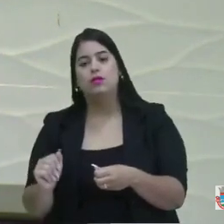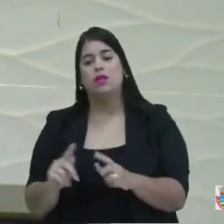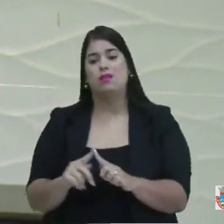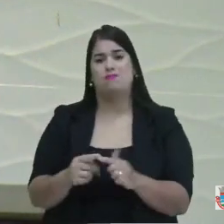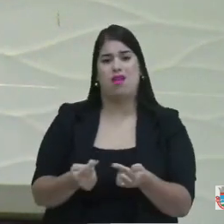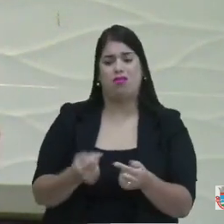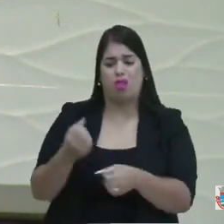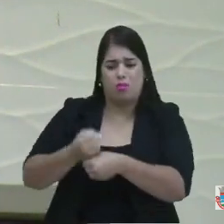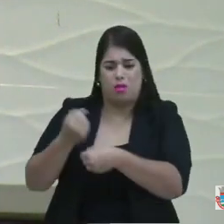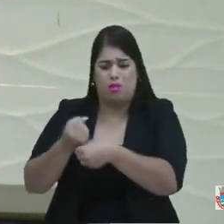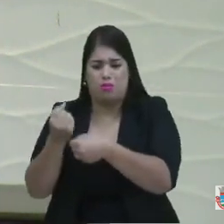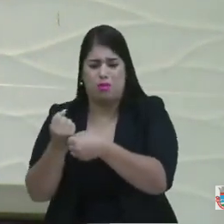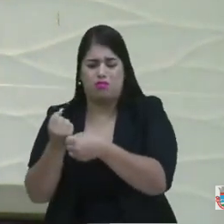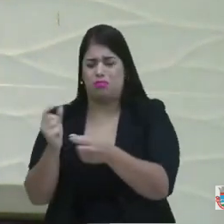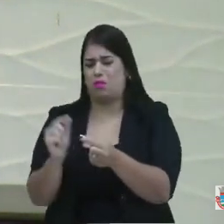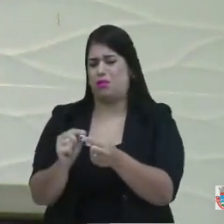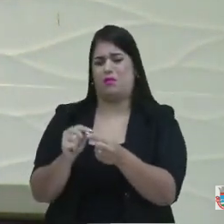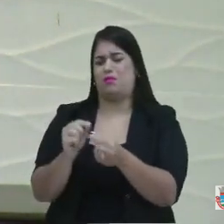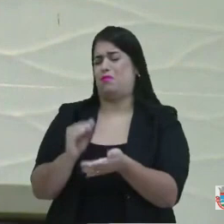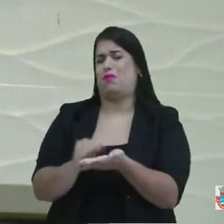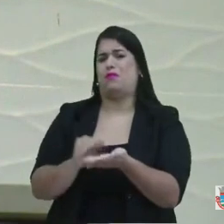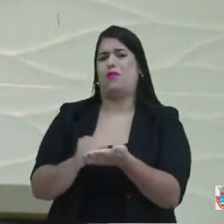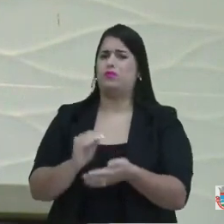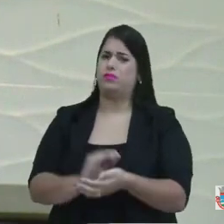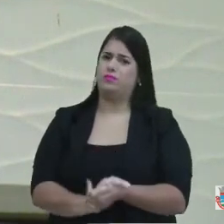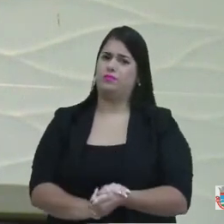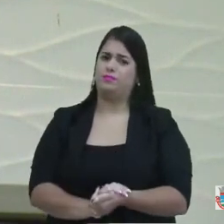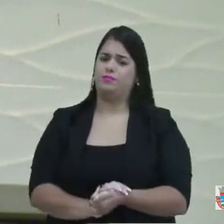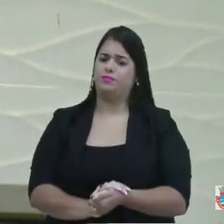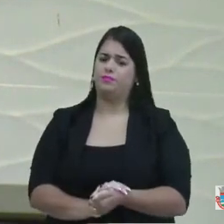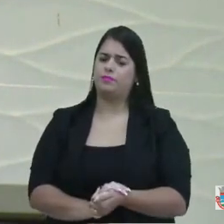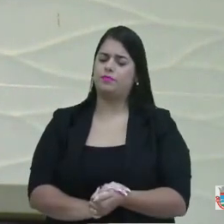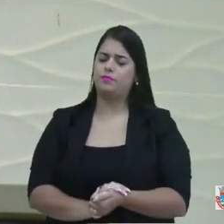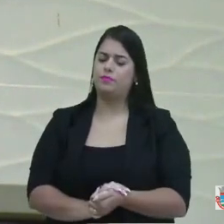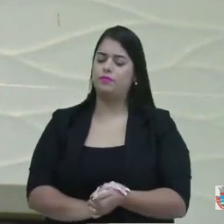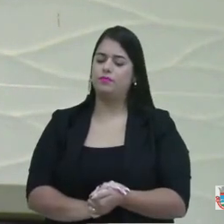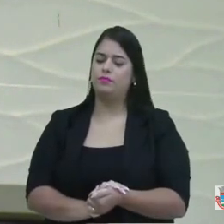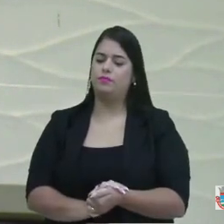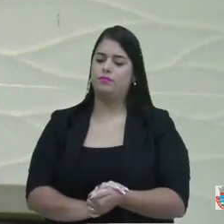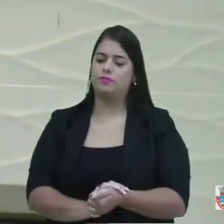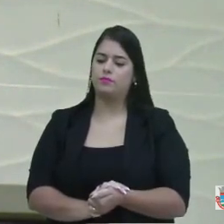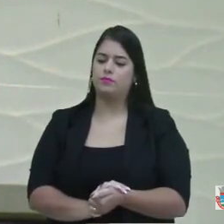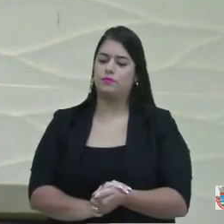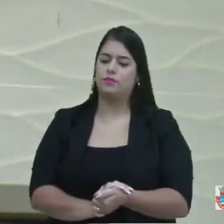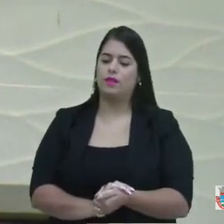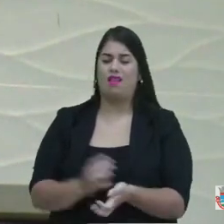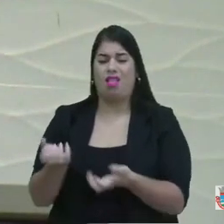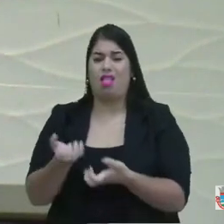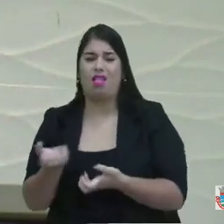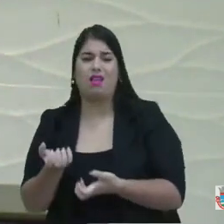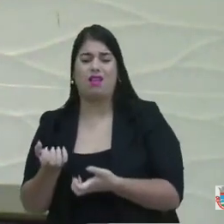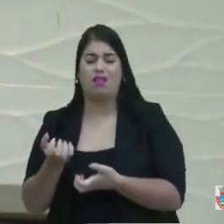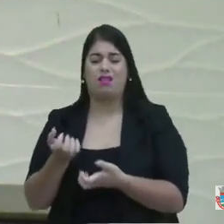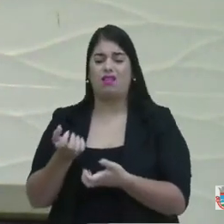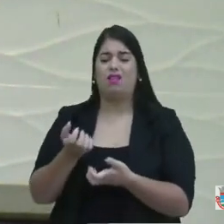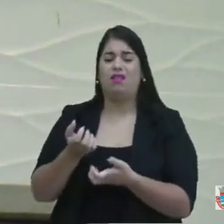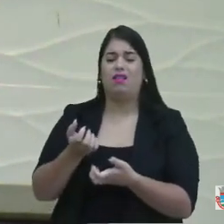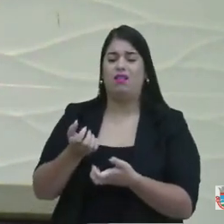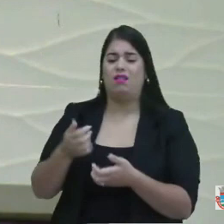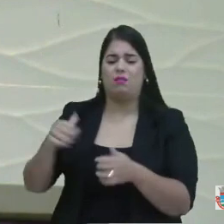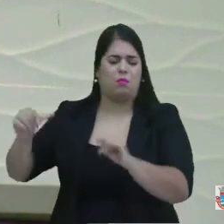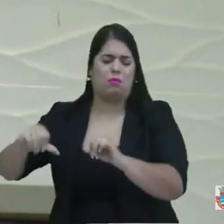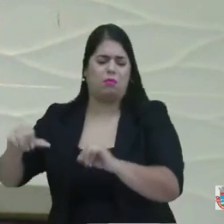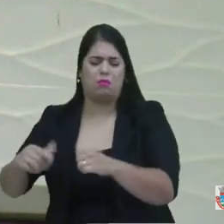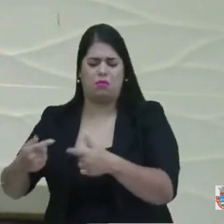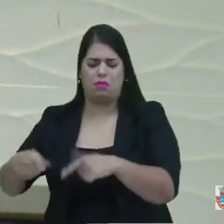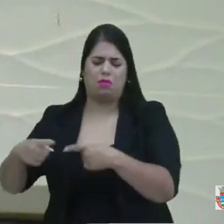não foi feita, não. Fica pegando numa obra pronta para levar vantagem. Eu gostaria de dizer ao presidente da casa que não faça isso,